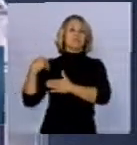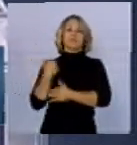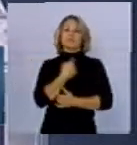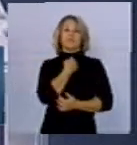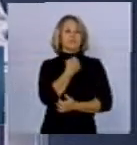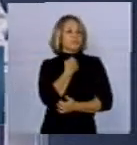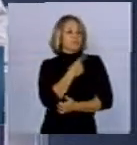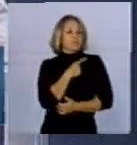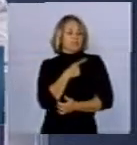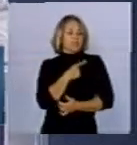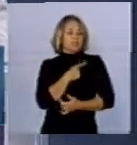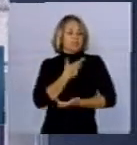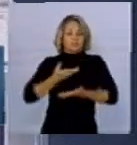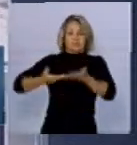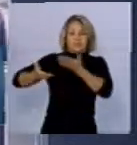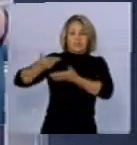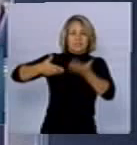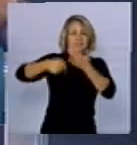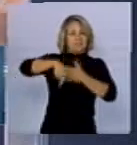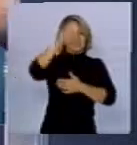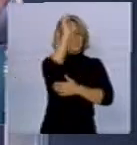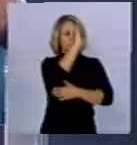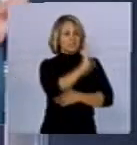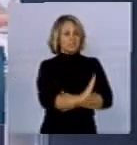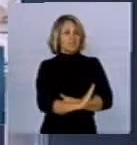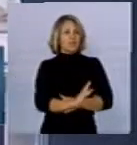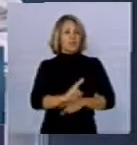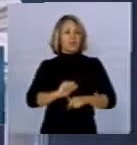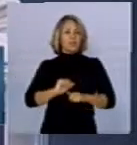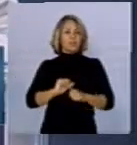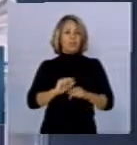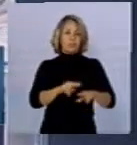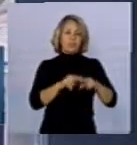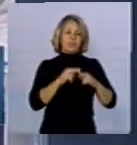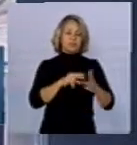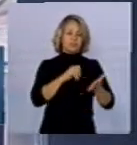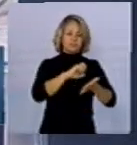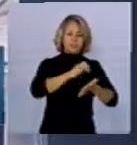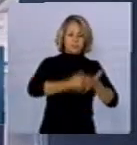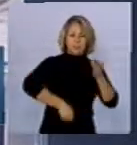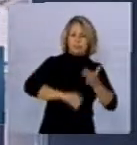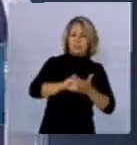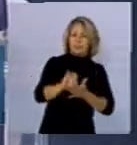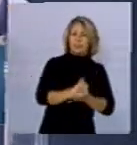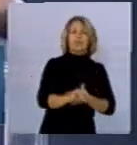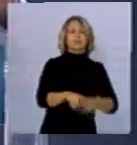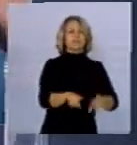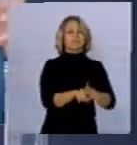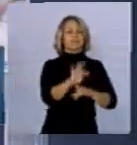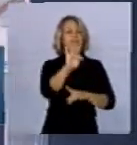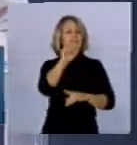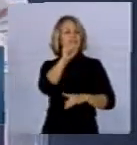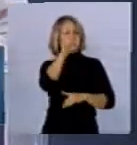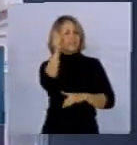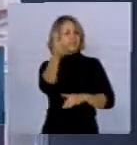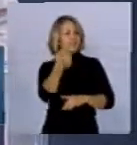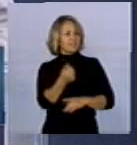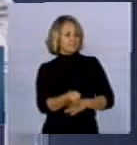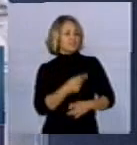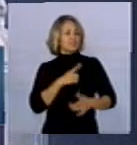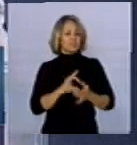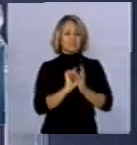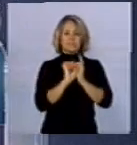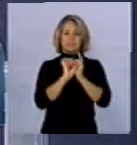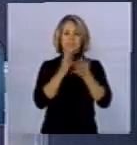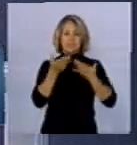sua circulação truncada por impostos e taxas havia Total Liberdade de circulação